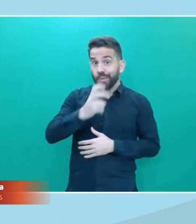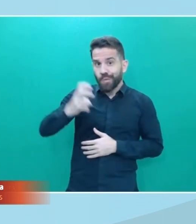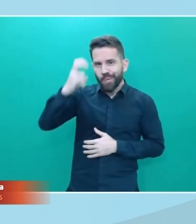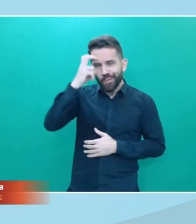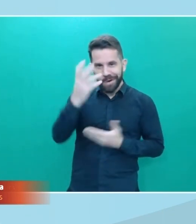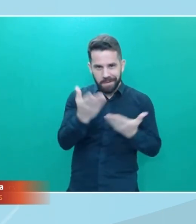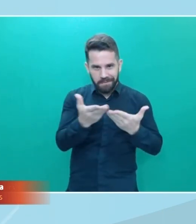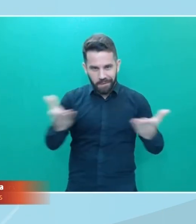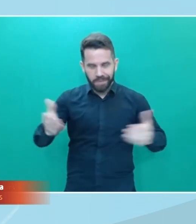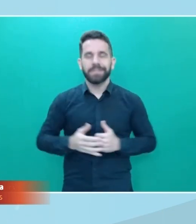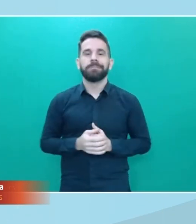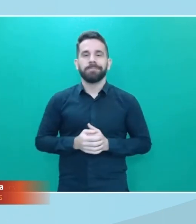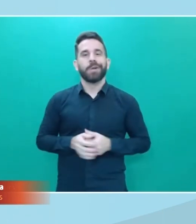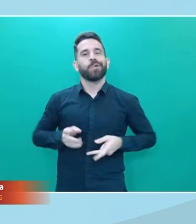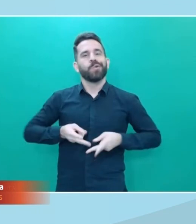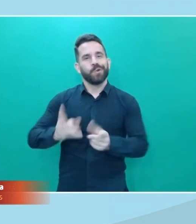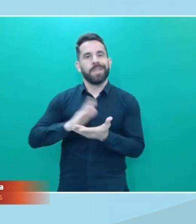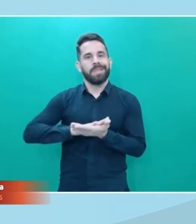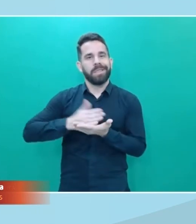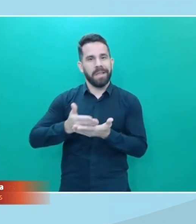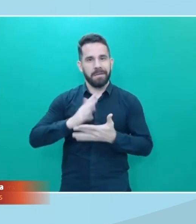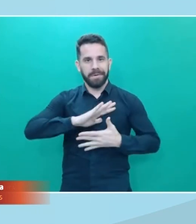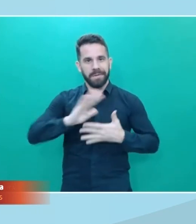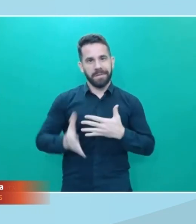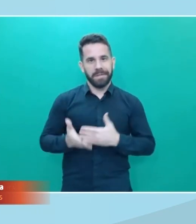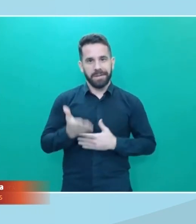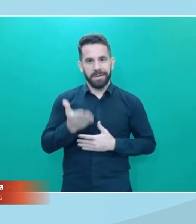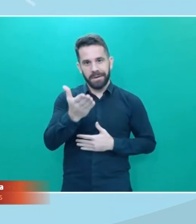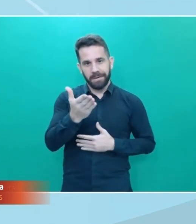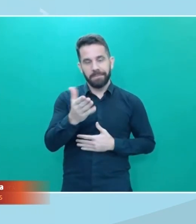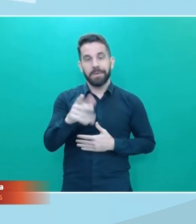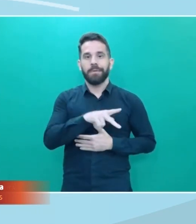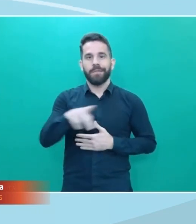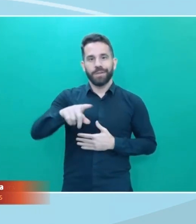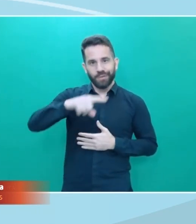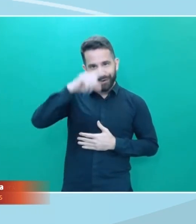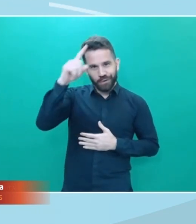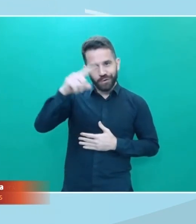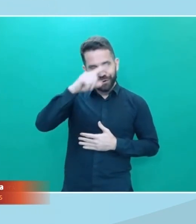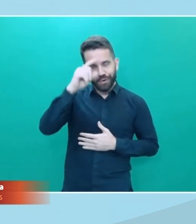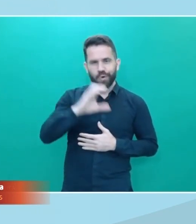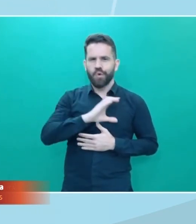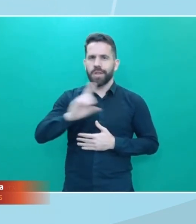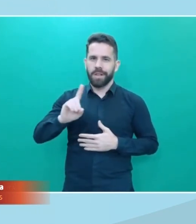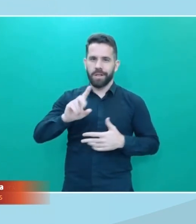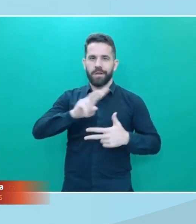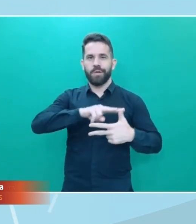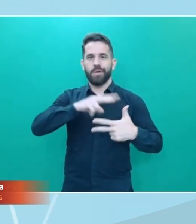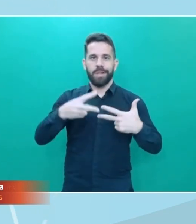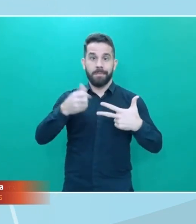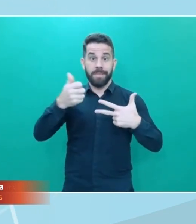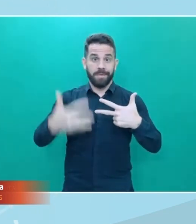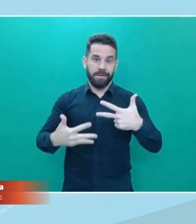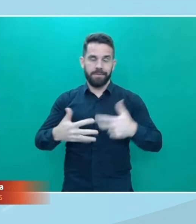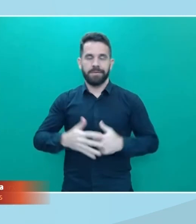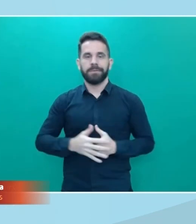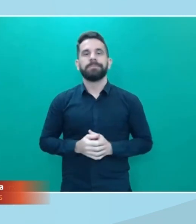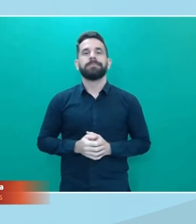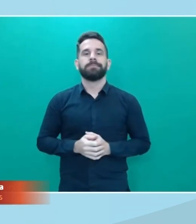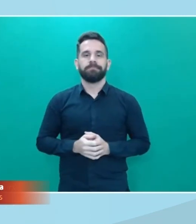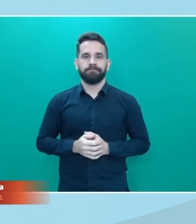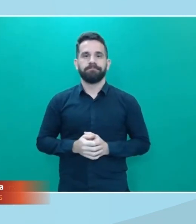a interpretação para Libras, neste bloco, é o professor Diego Barbosa, coordenador do LabTAV. Então já pega